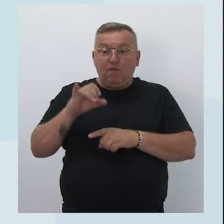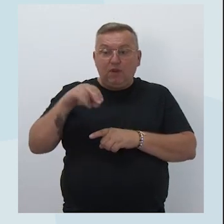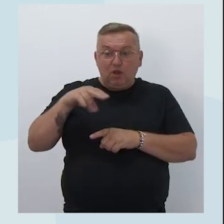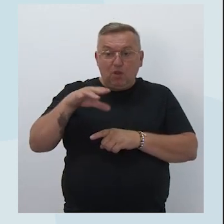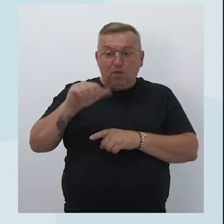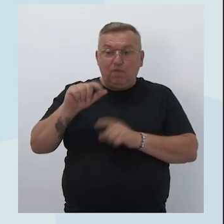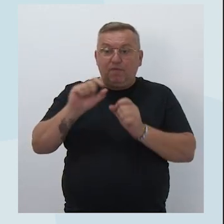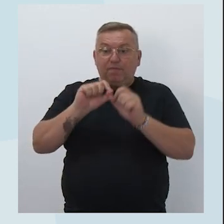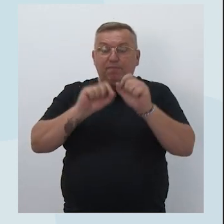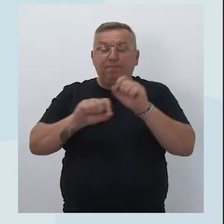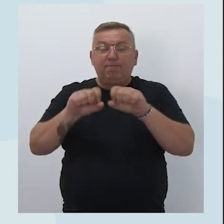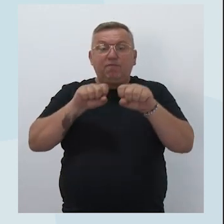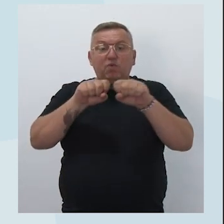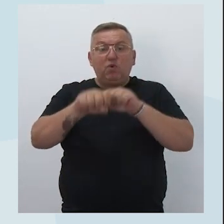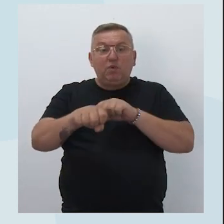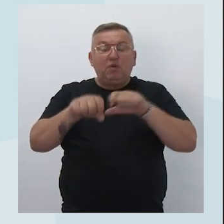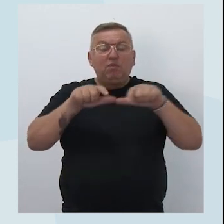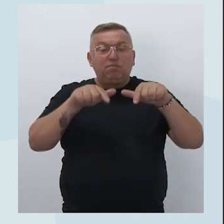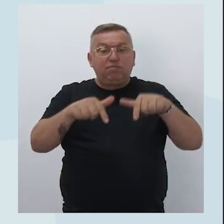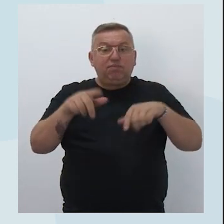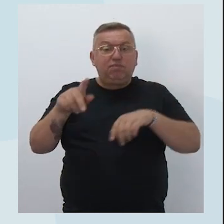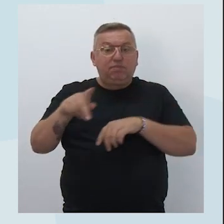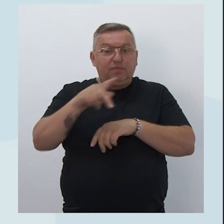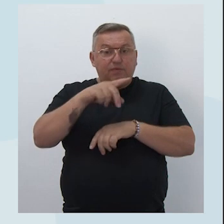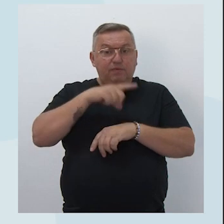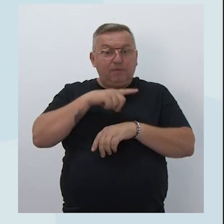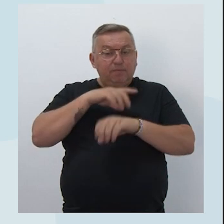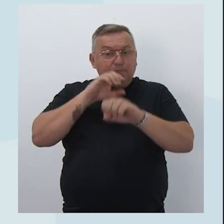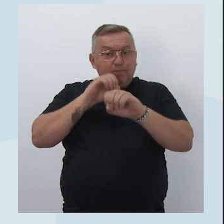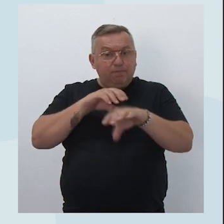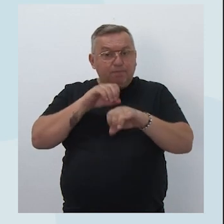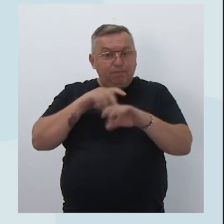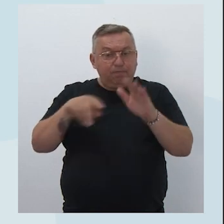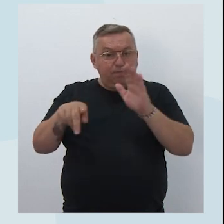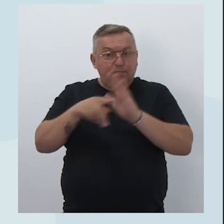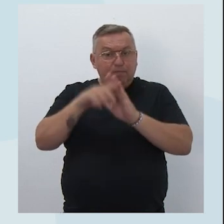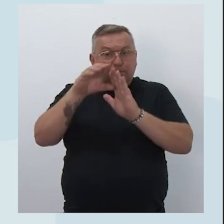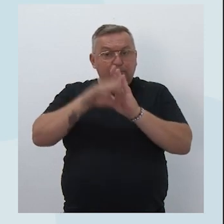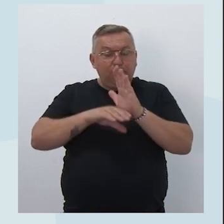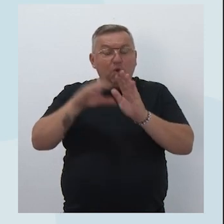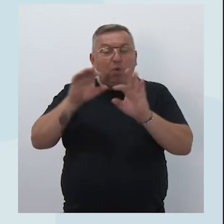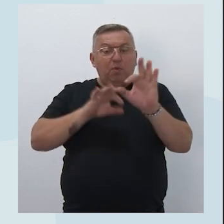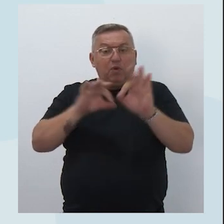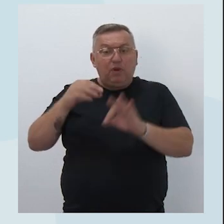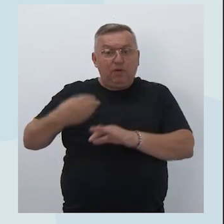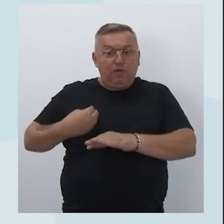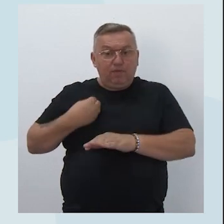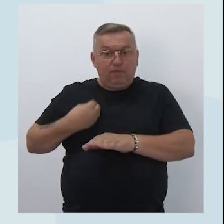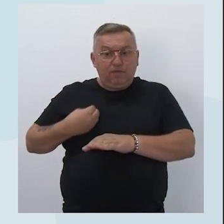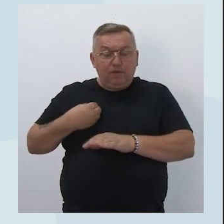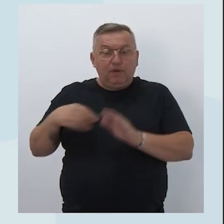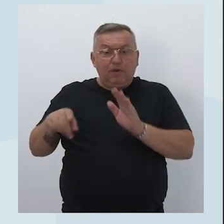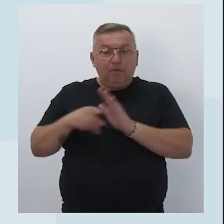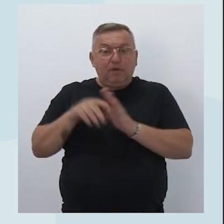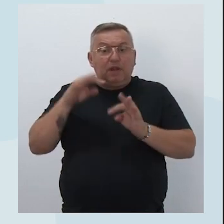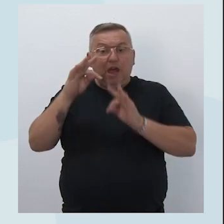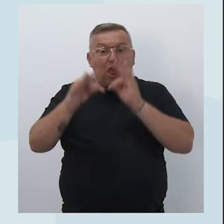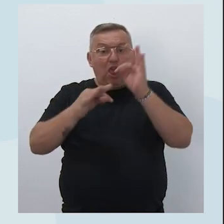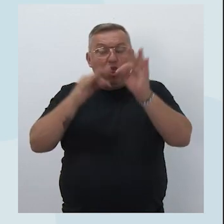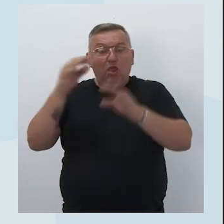as formações para os professores com interesse em ministrar as aulas dos componentes projetos de vida, eletivas e tecnologia e